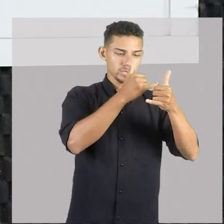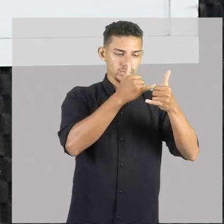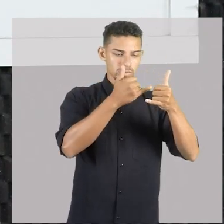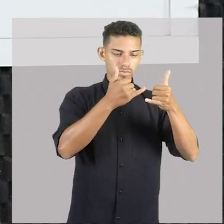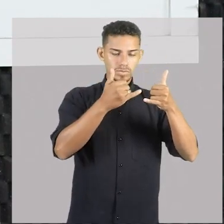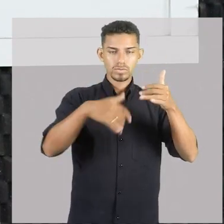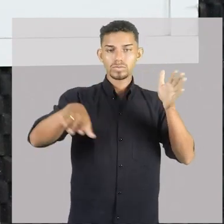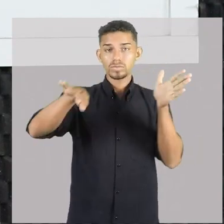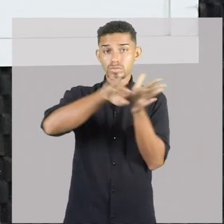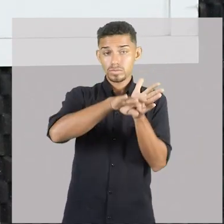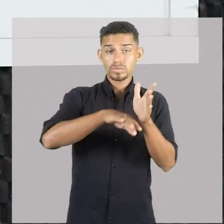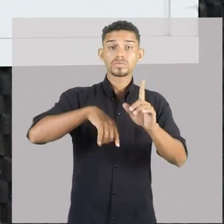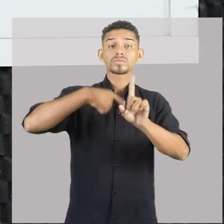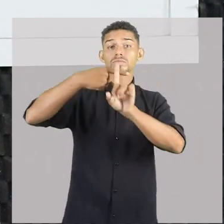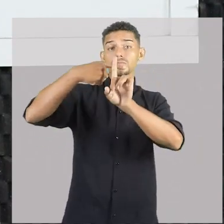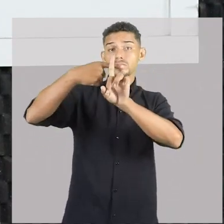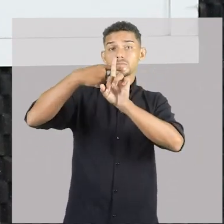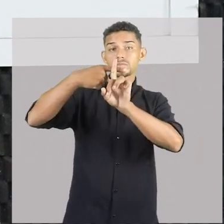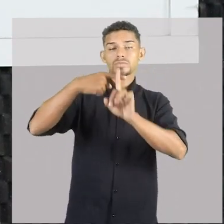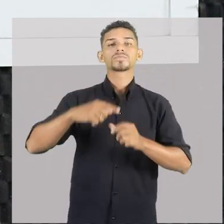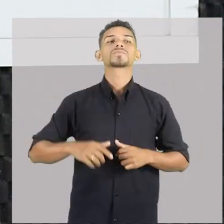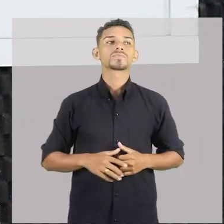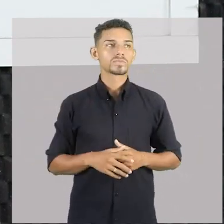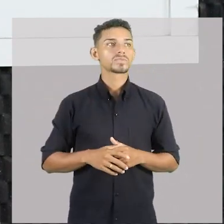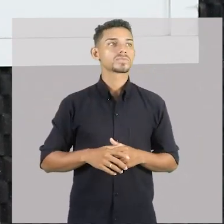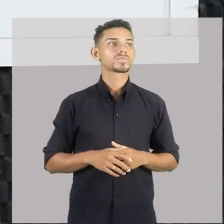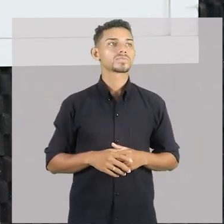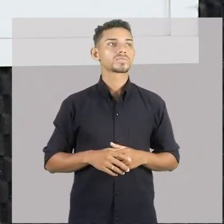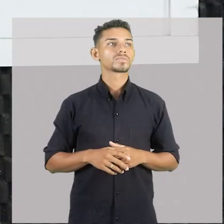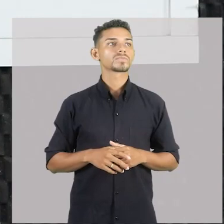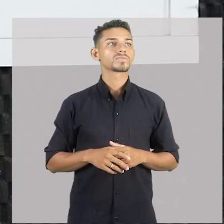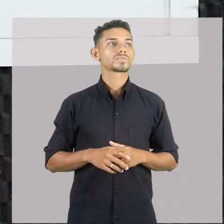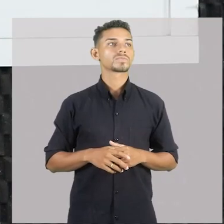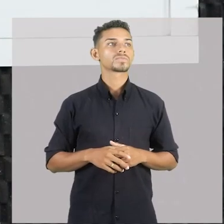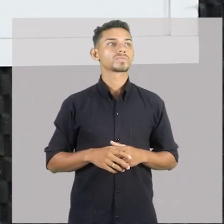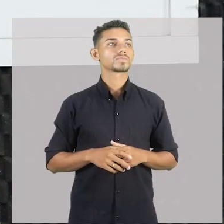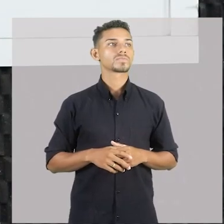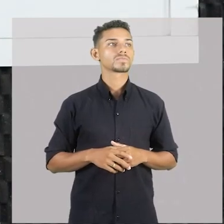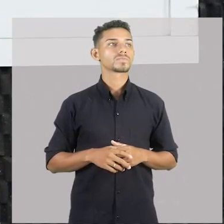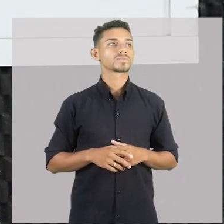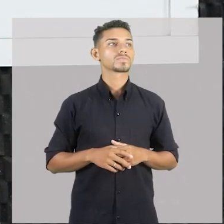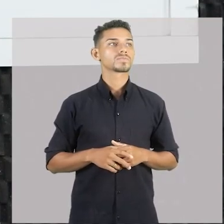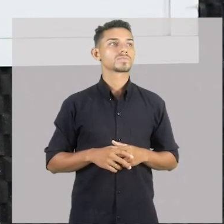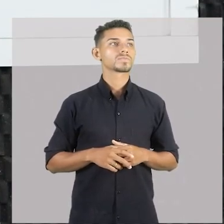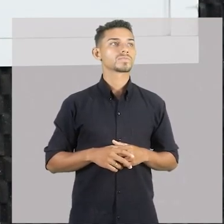e vão chegar no polo positivo. Então eles vão vir aqui, ó, que são elétrons.